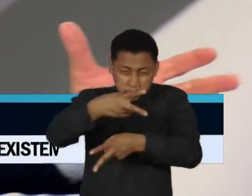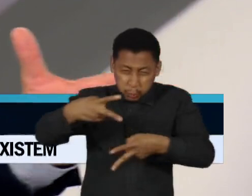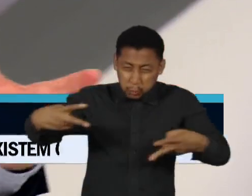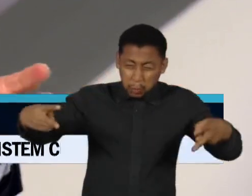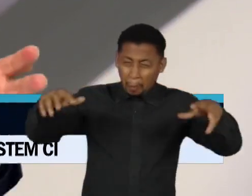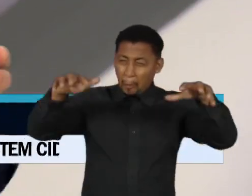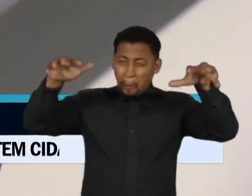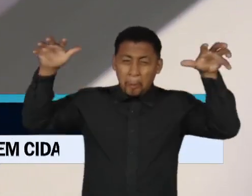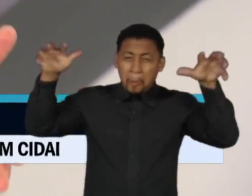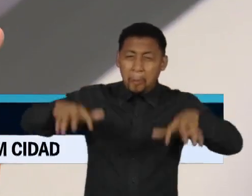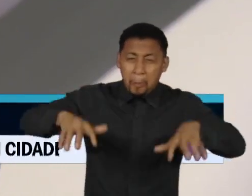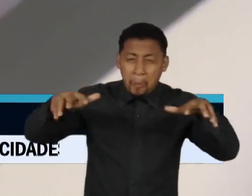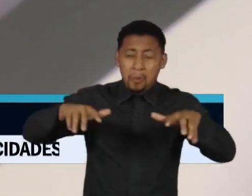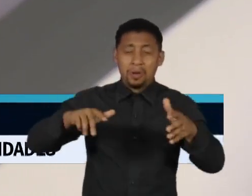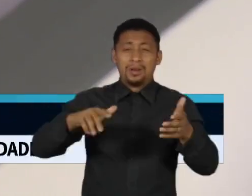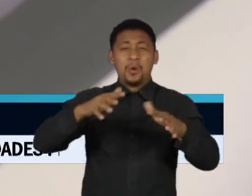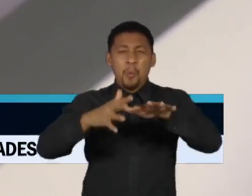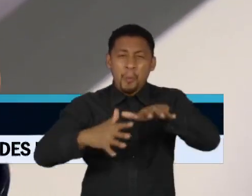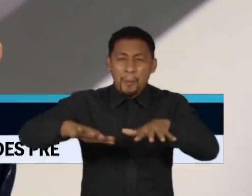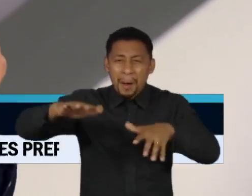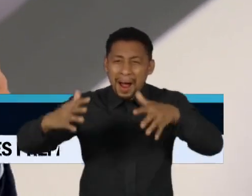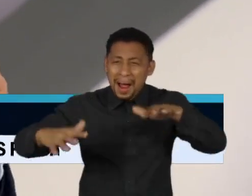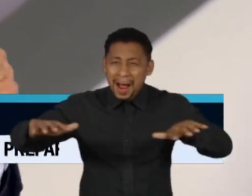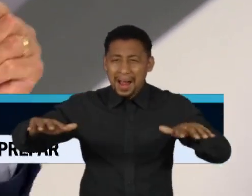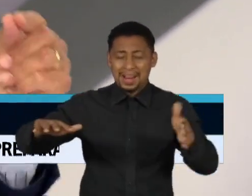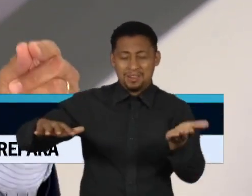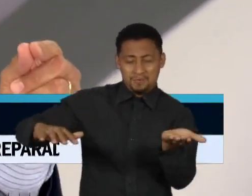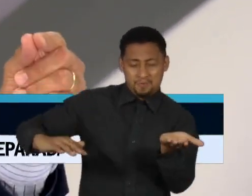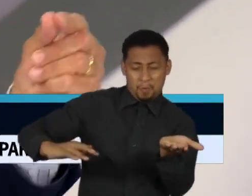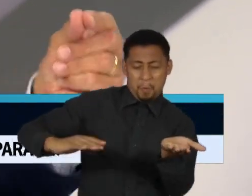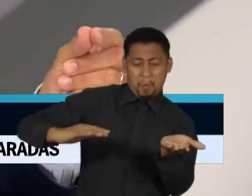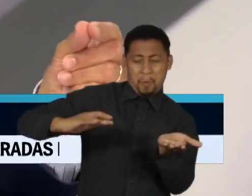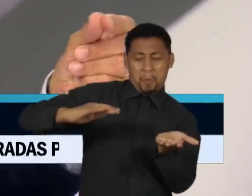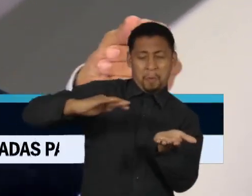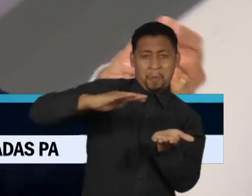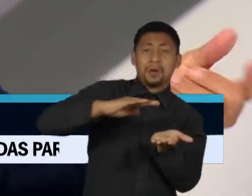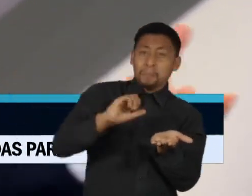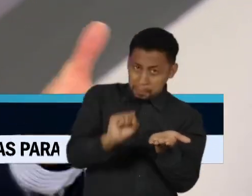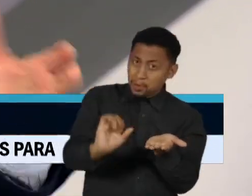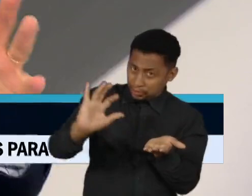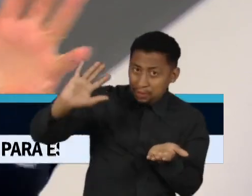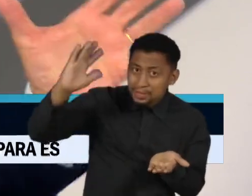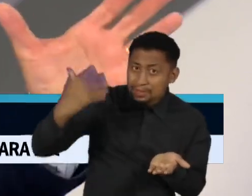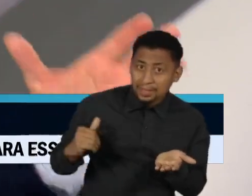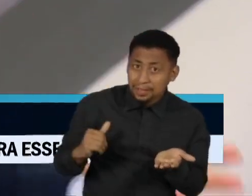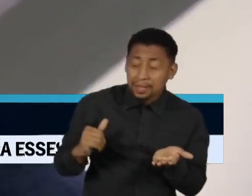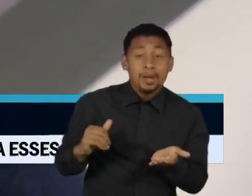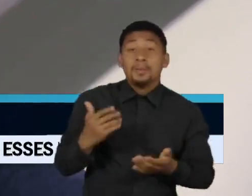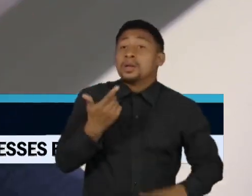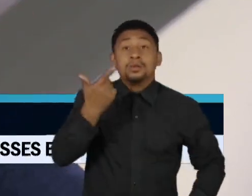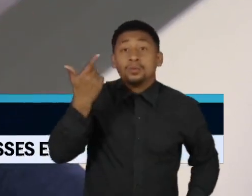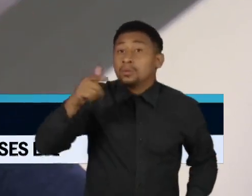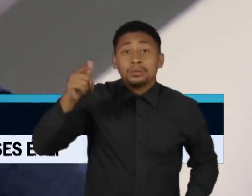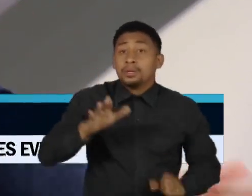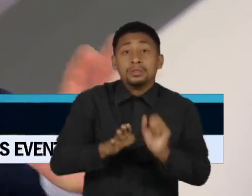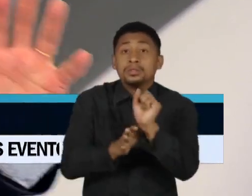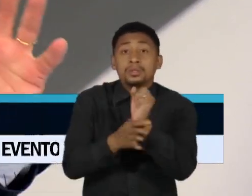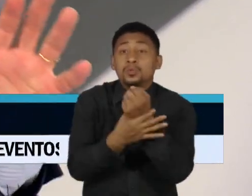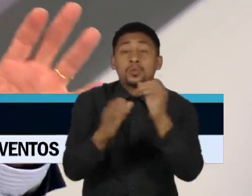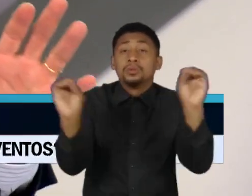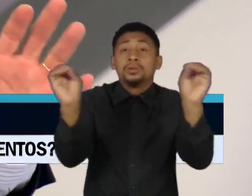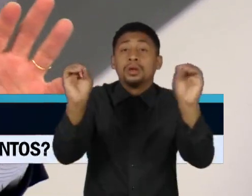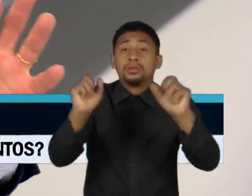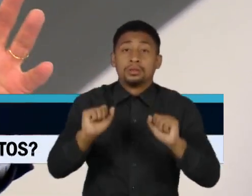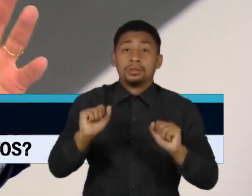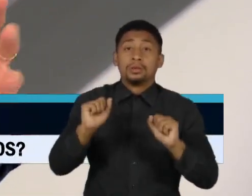de fenômenos de extremos climáticos. Não há seguro para a mudança climática em nenhum porto brasileiro. É só